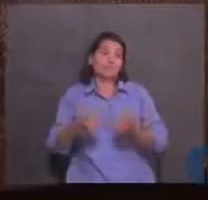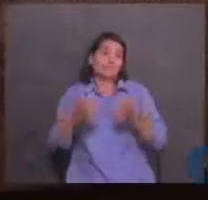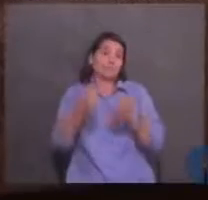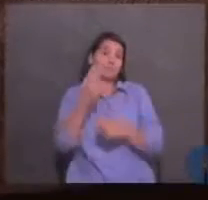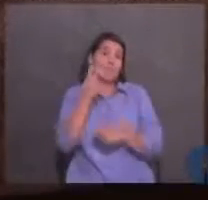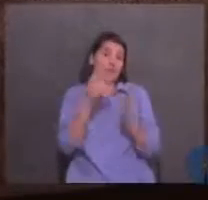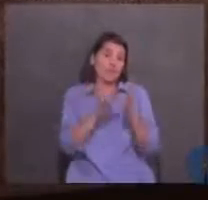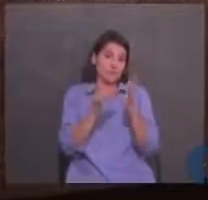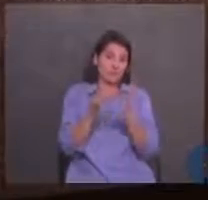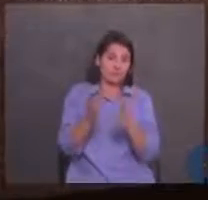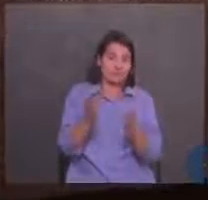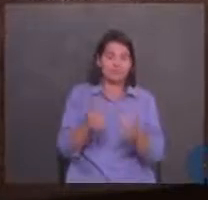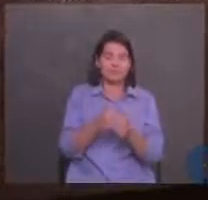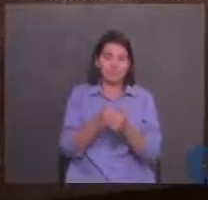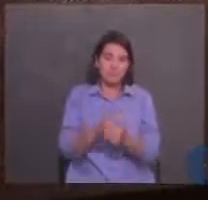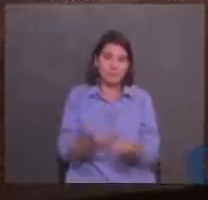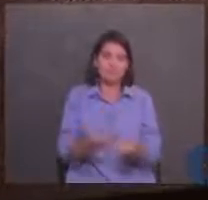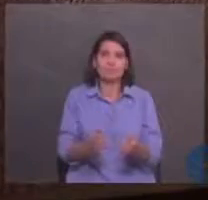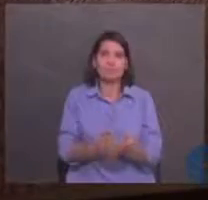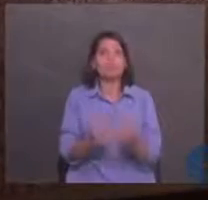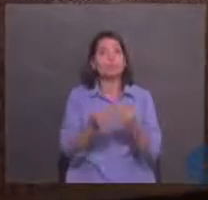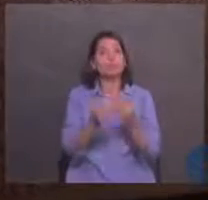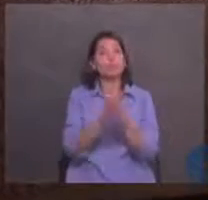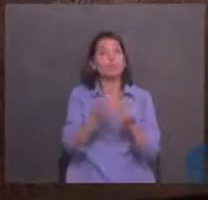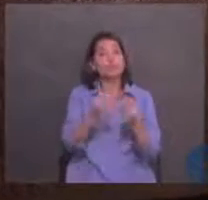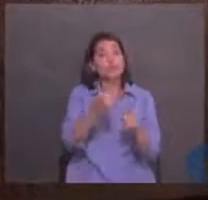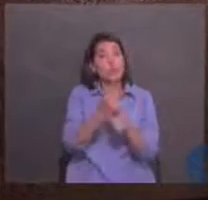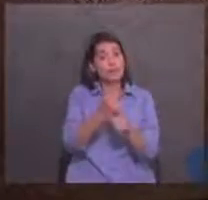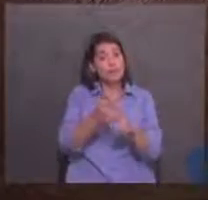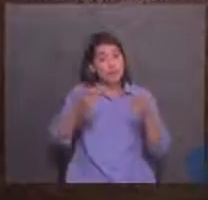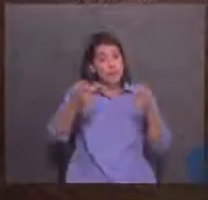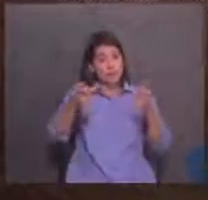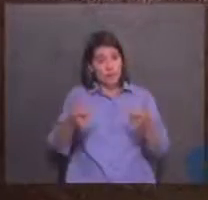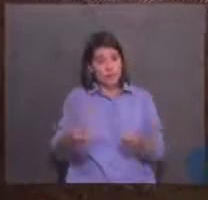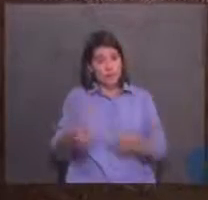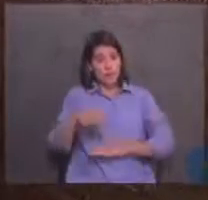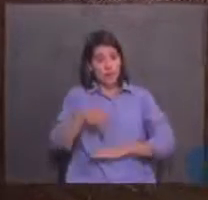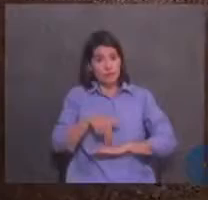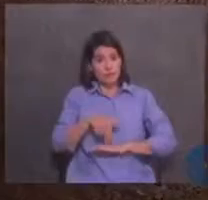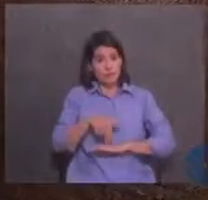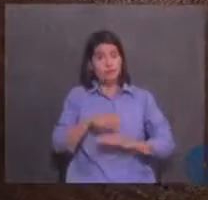Todos devem permanecer nos seus lugares durante a procissão.